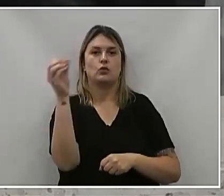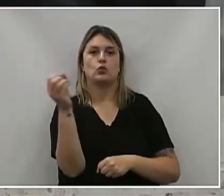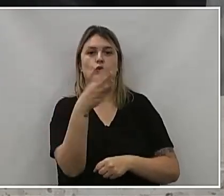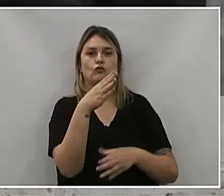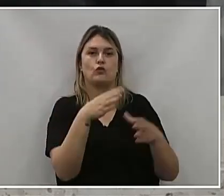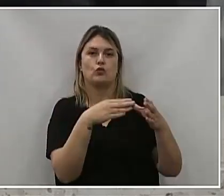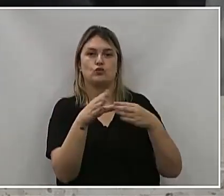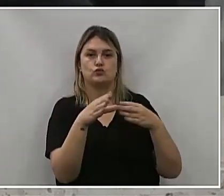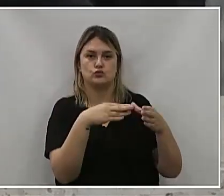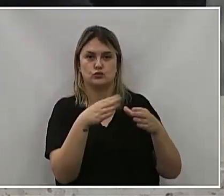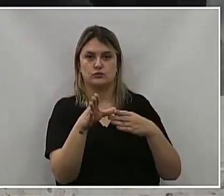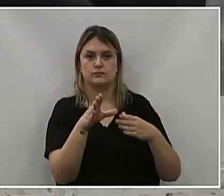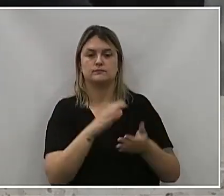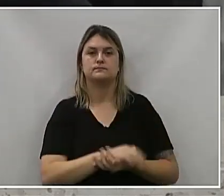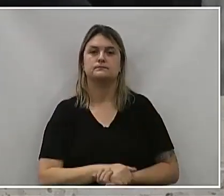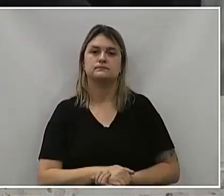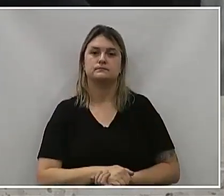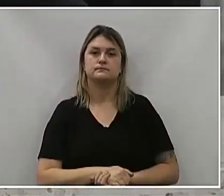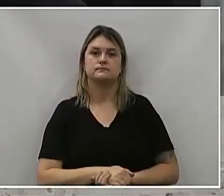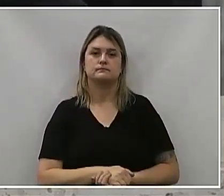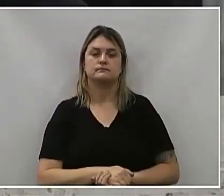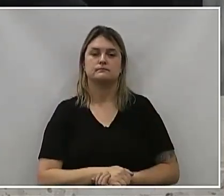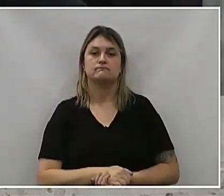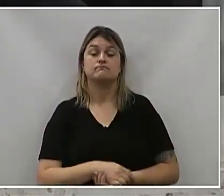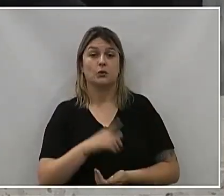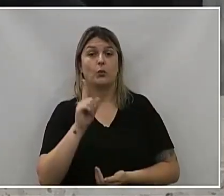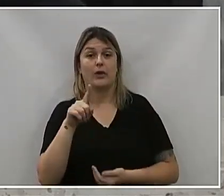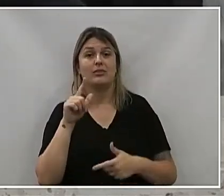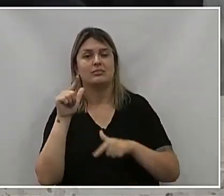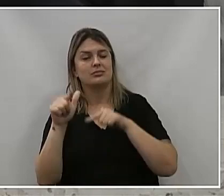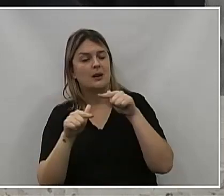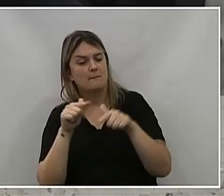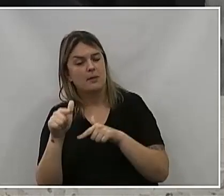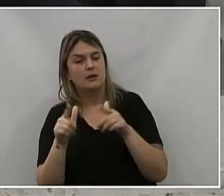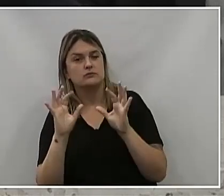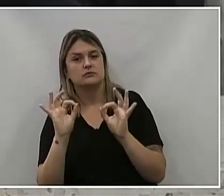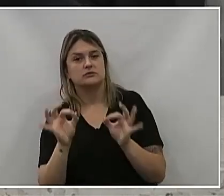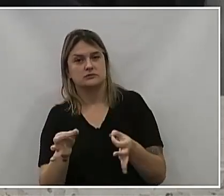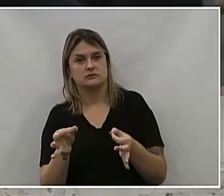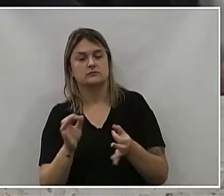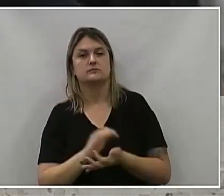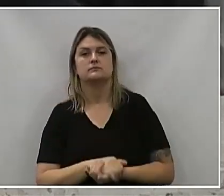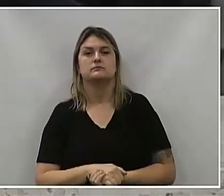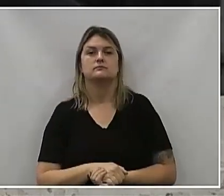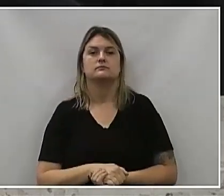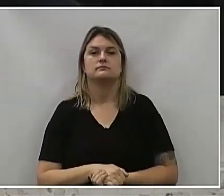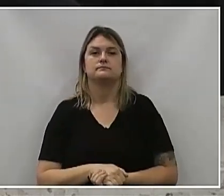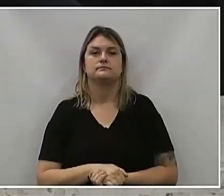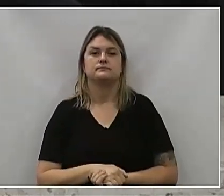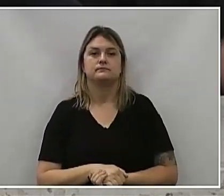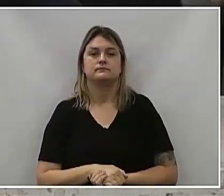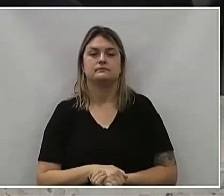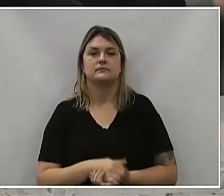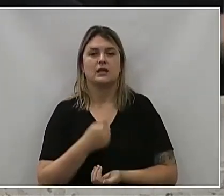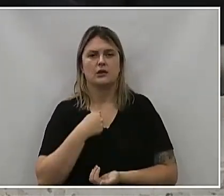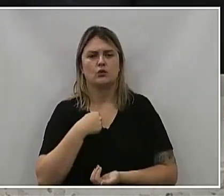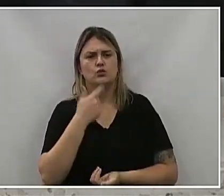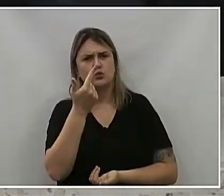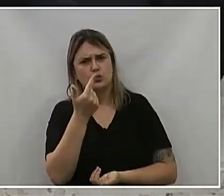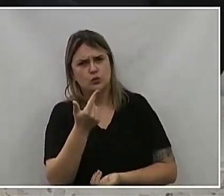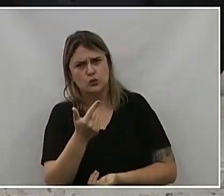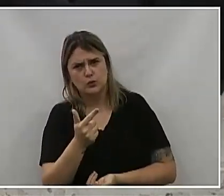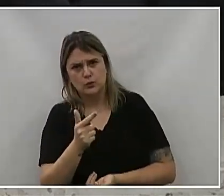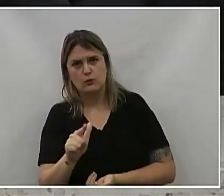concurso que foi feito na Cisvale. É o trabalho que está dando certo. E aí, novamente,